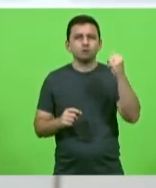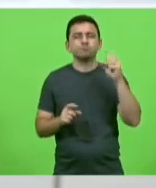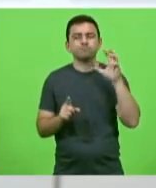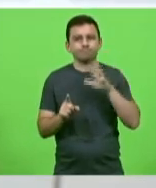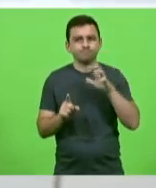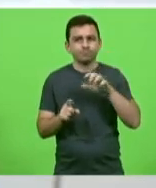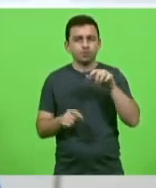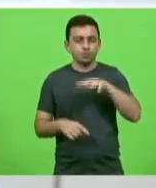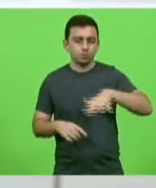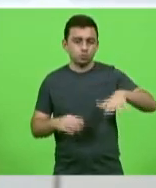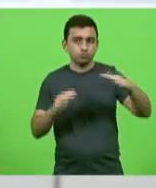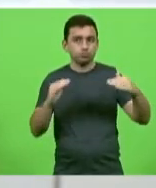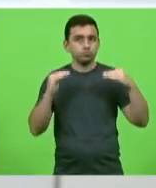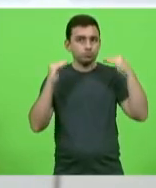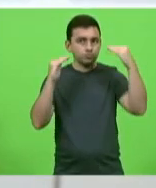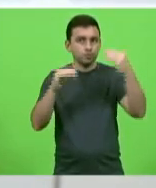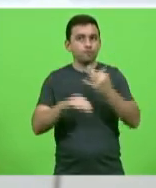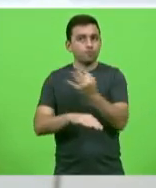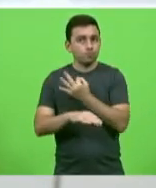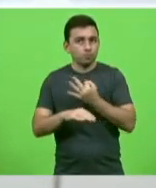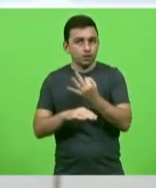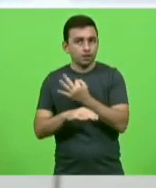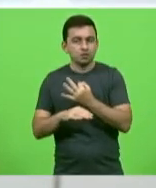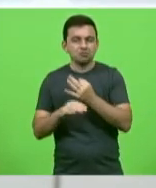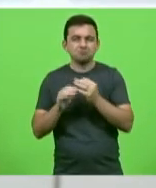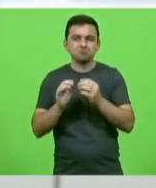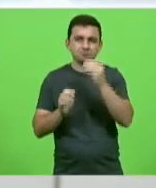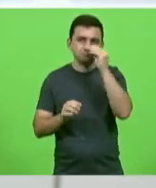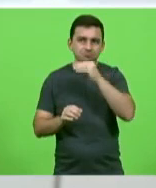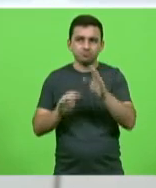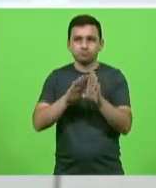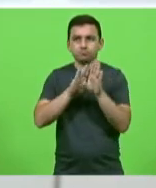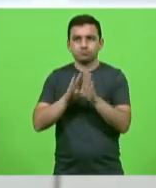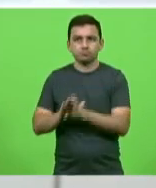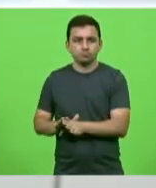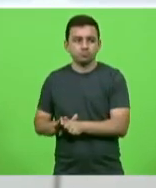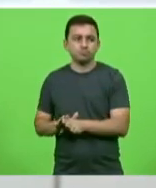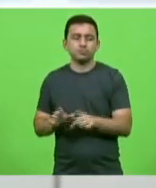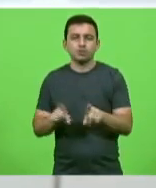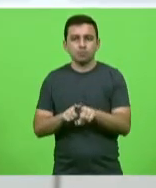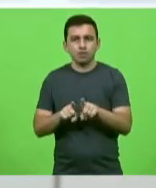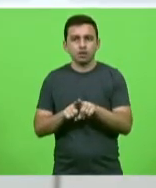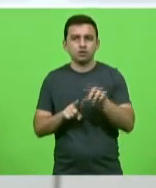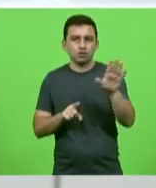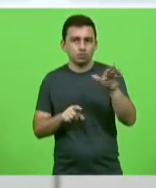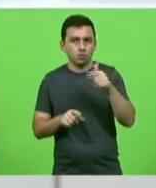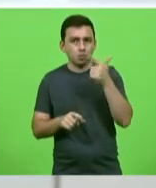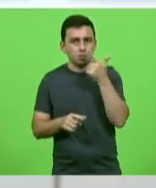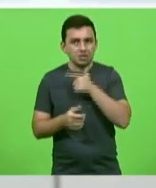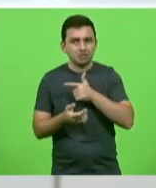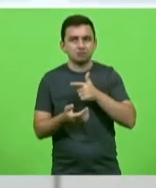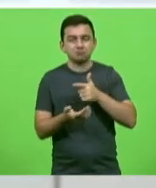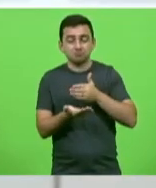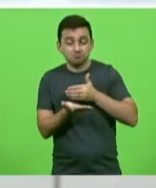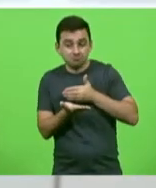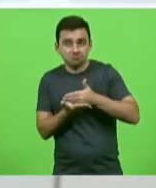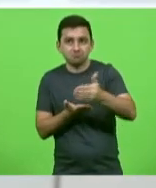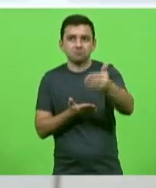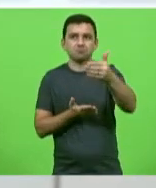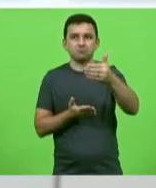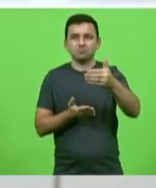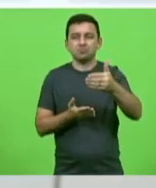das autoridades para que as formalidades fossem ignorados e para que a contratação se desce rapidamente